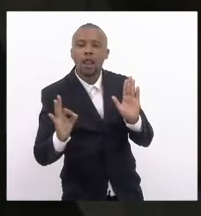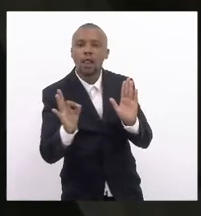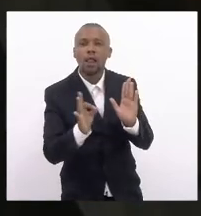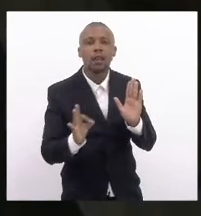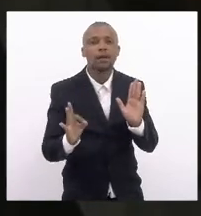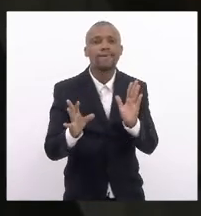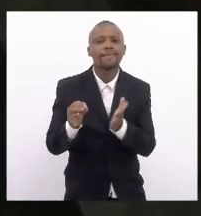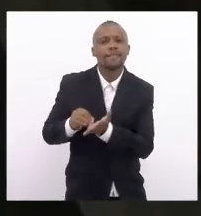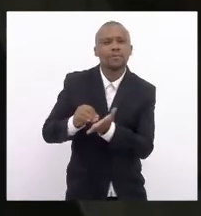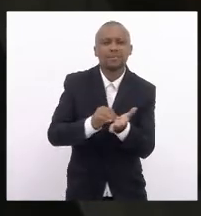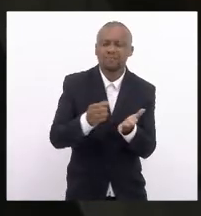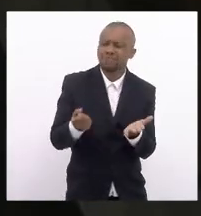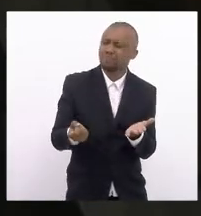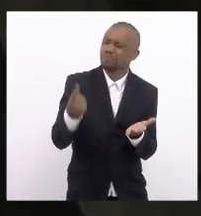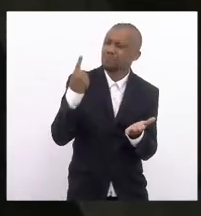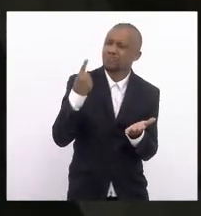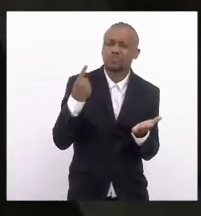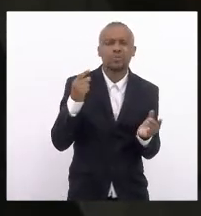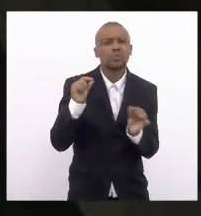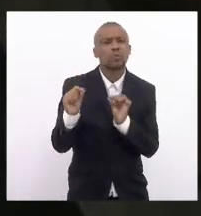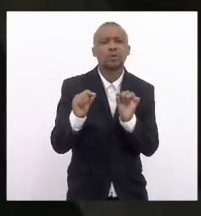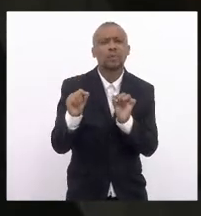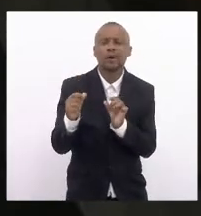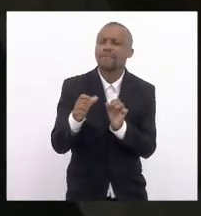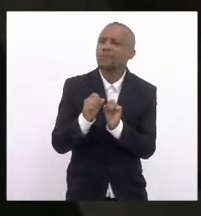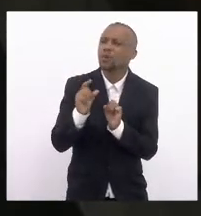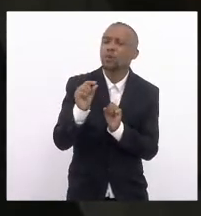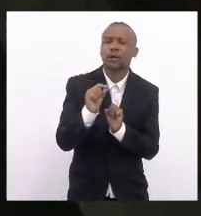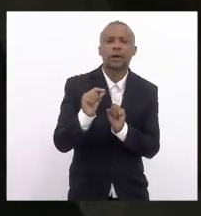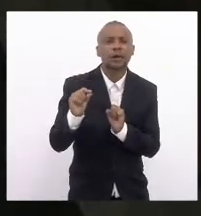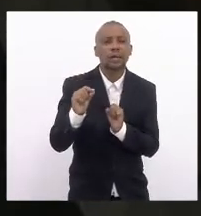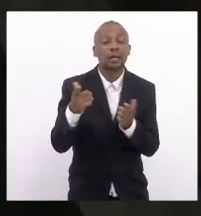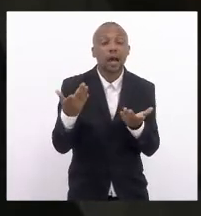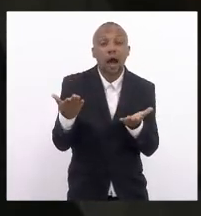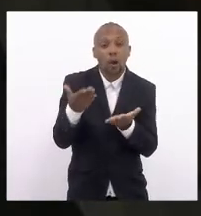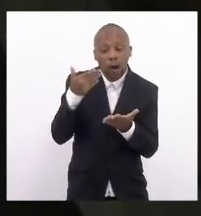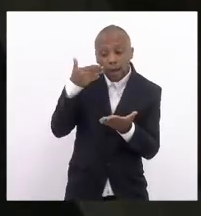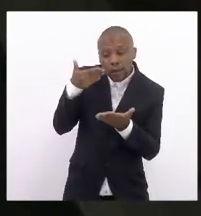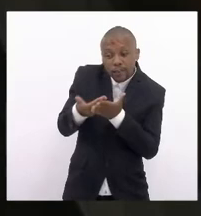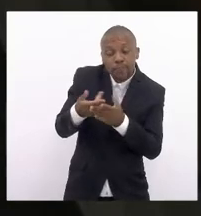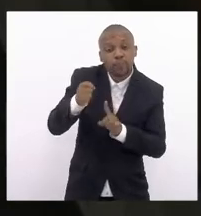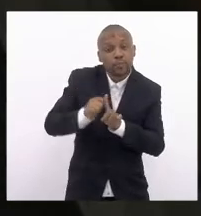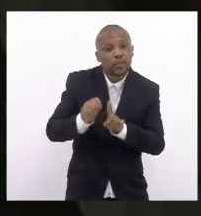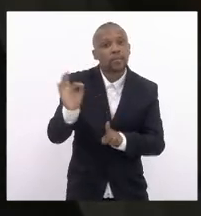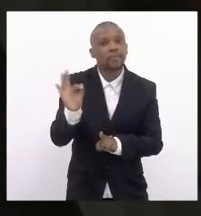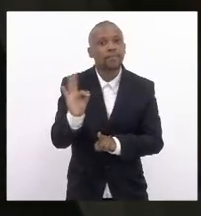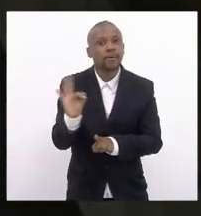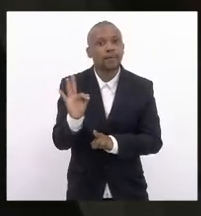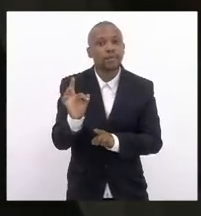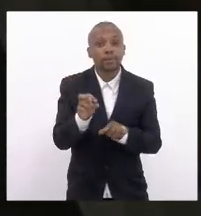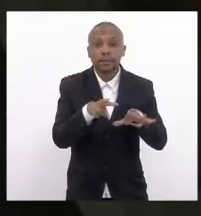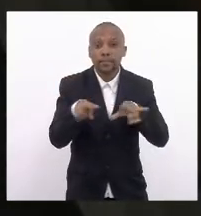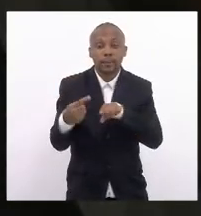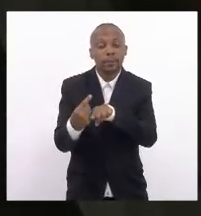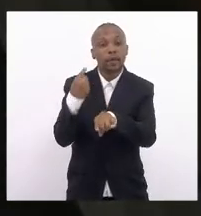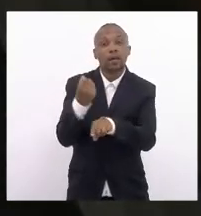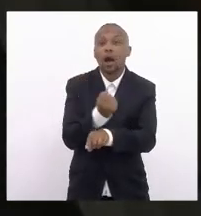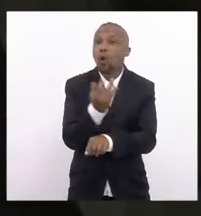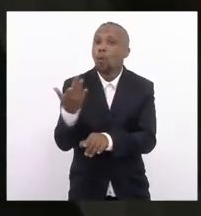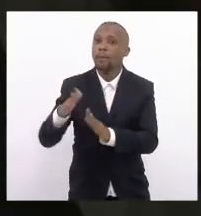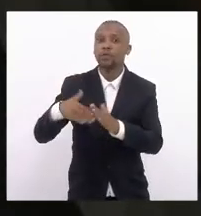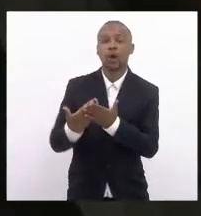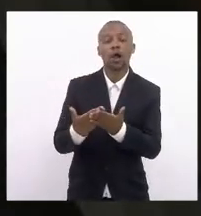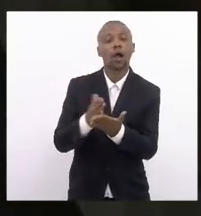perguntam, mas o que é que eu vou fazer com elas? É para fazer o quê? Aí agora em fevereiro, semana passada, retrasada, algumas escolas começaram a